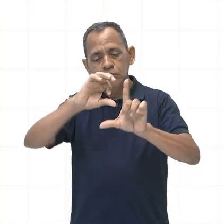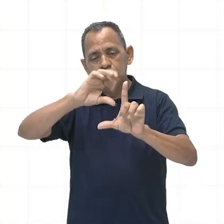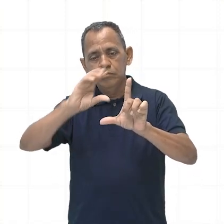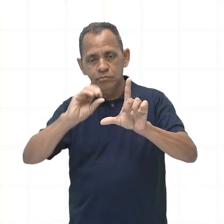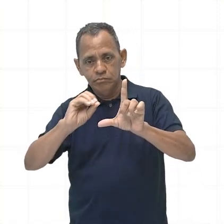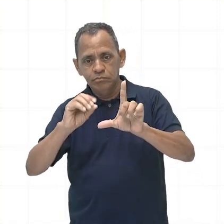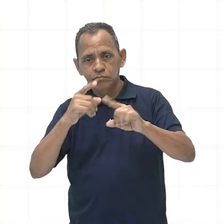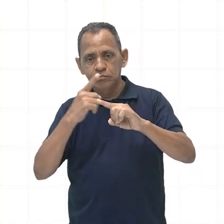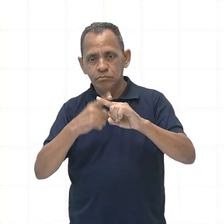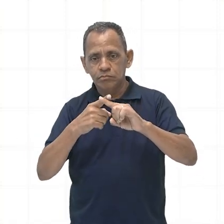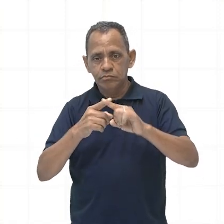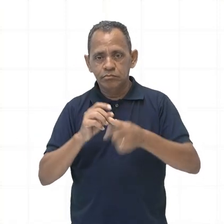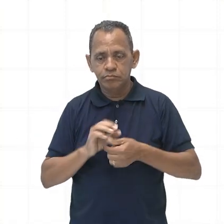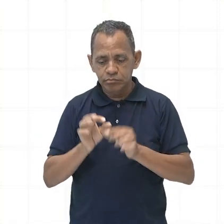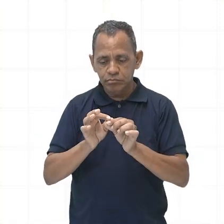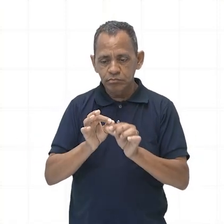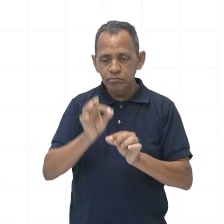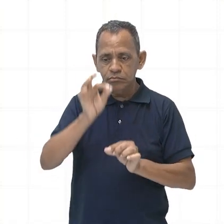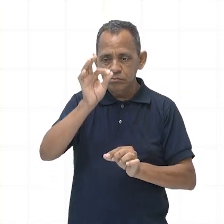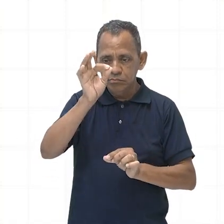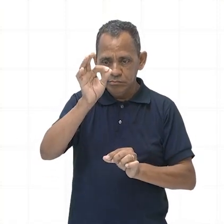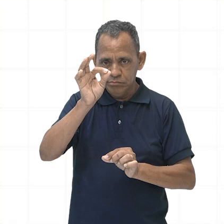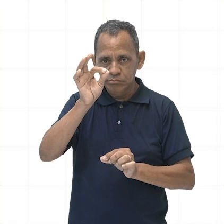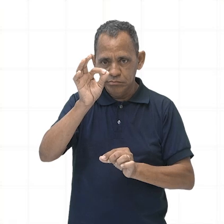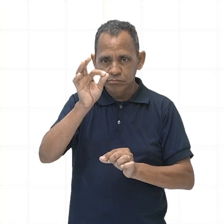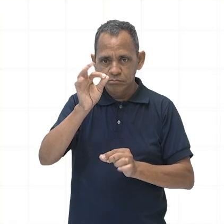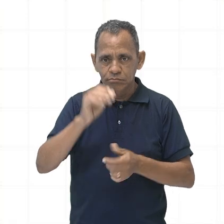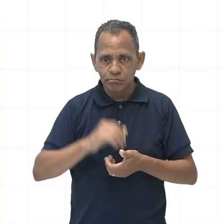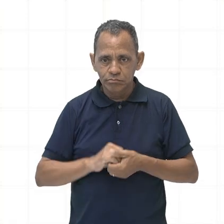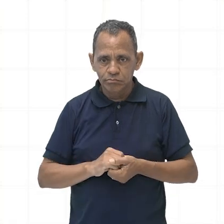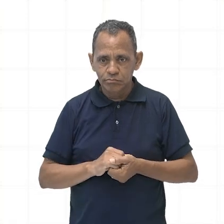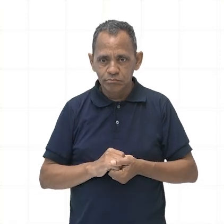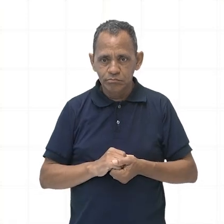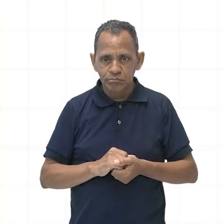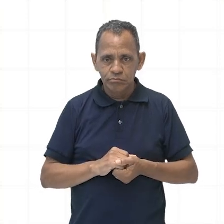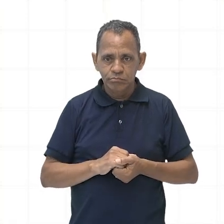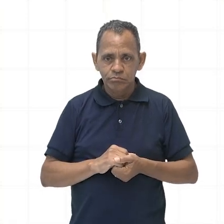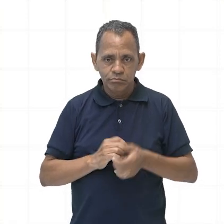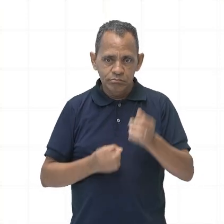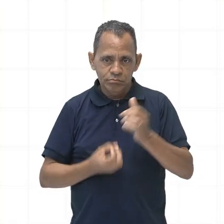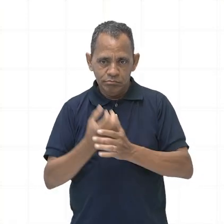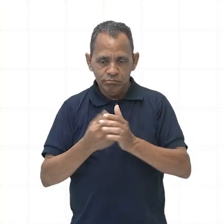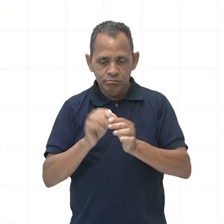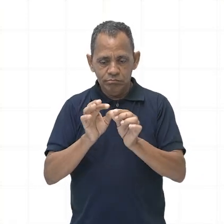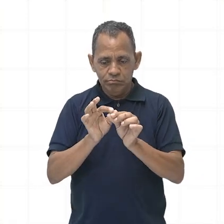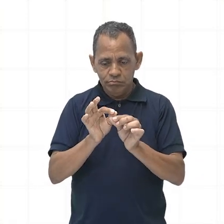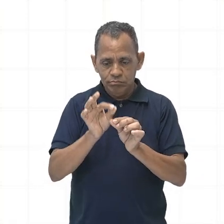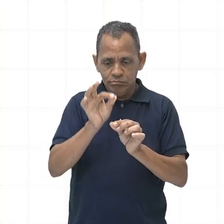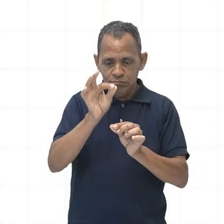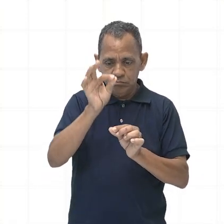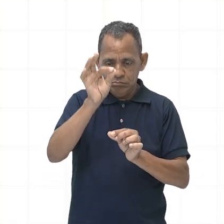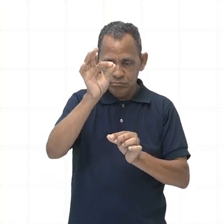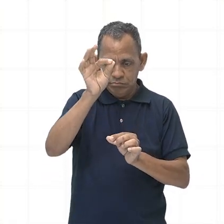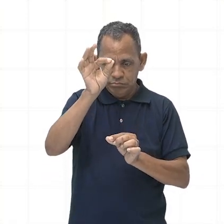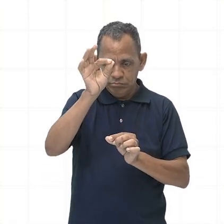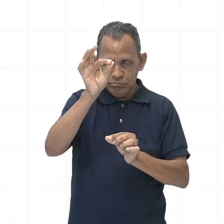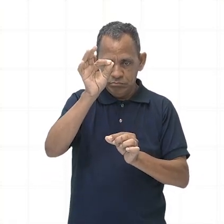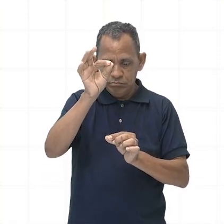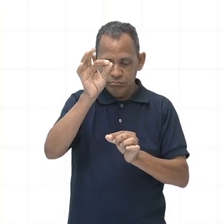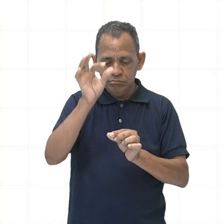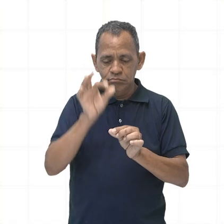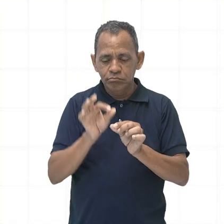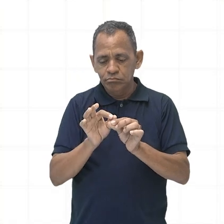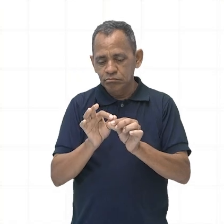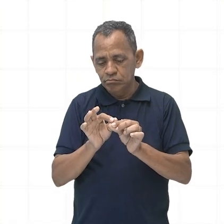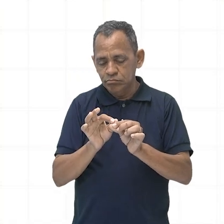é a altura aí, né? Ele está sendo formado entre a altura do triângulo equilátero e